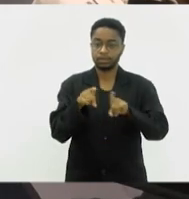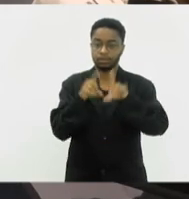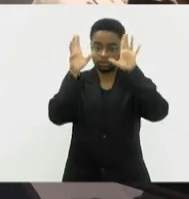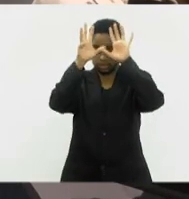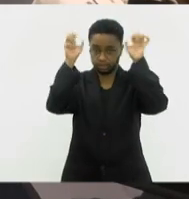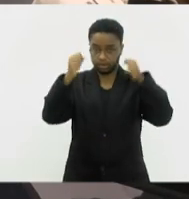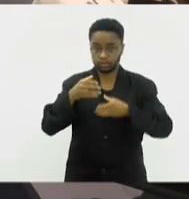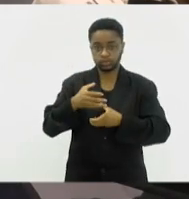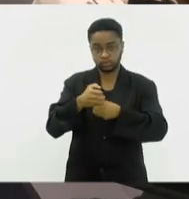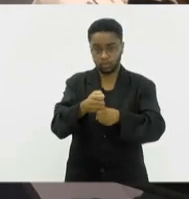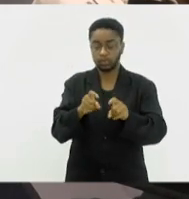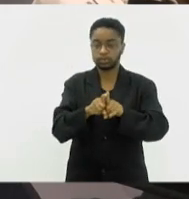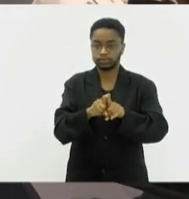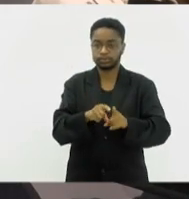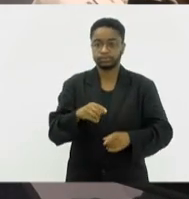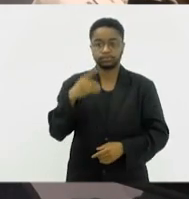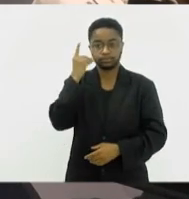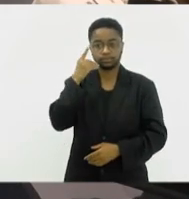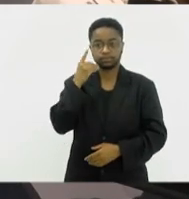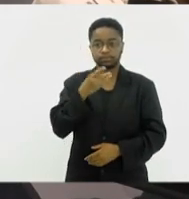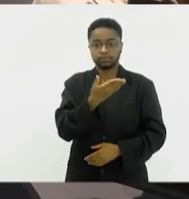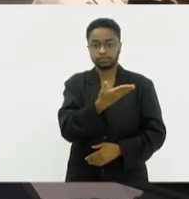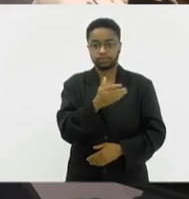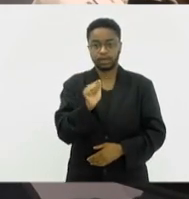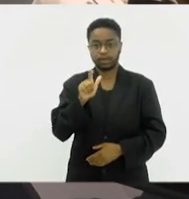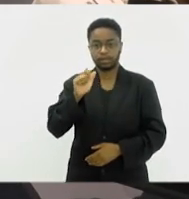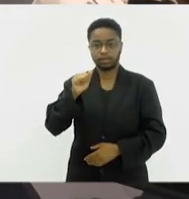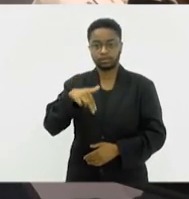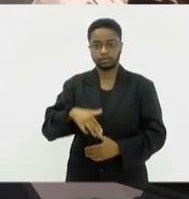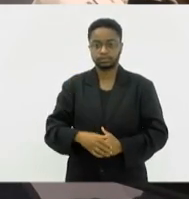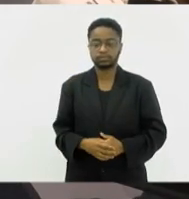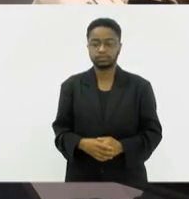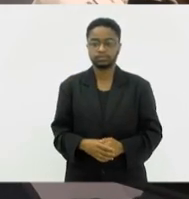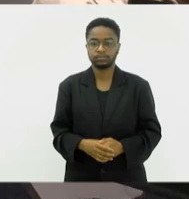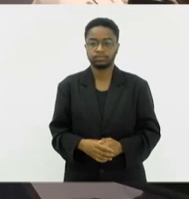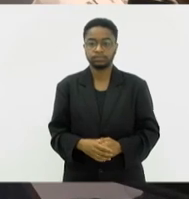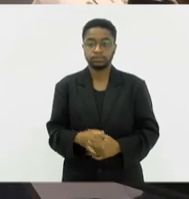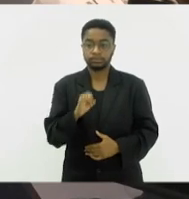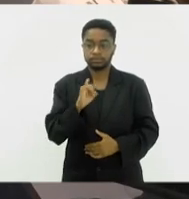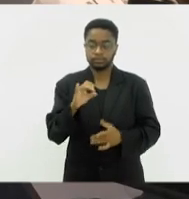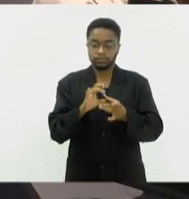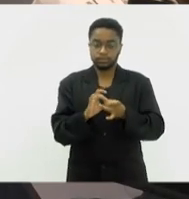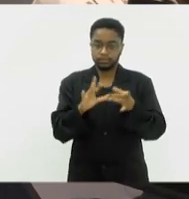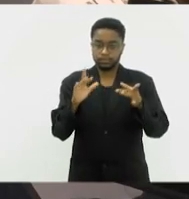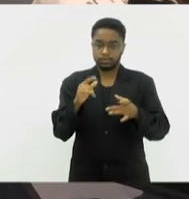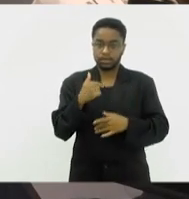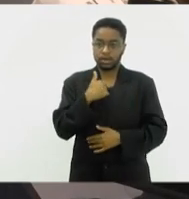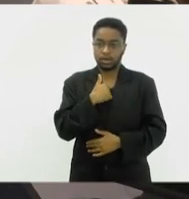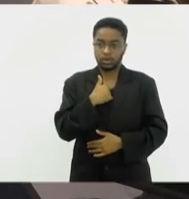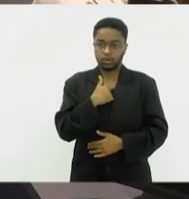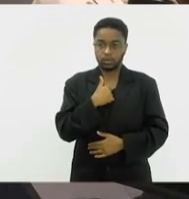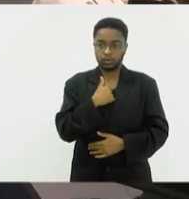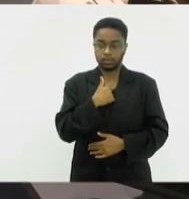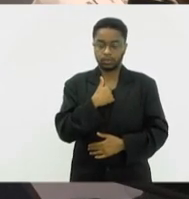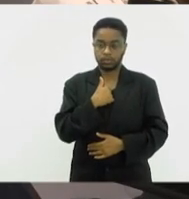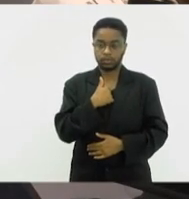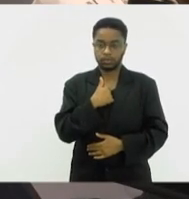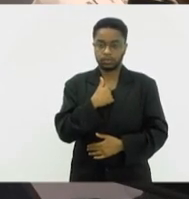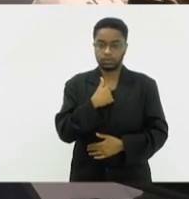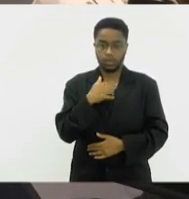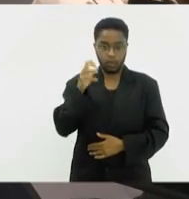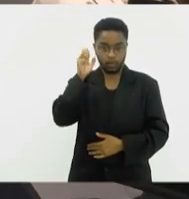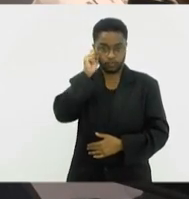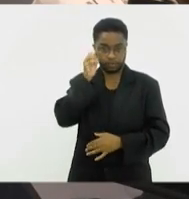deputado. Não, deputado. Deputado Rodrigo Amorim. Deputado Alan Lopes. O senhor me permite fazer... Estava ouvindo aqui